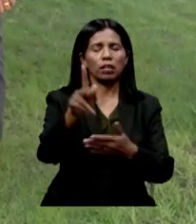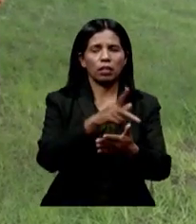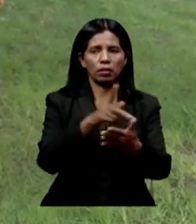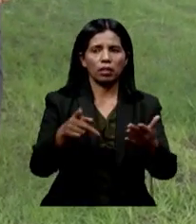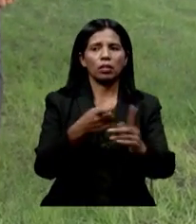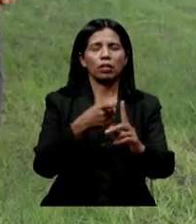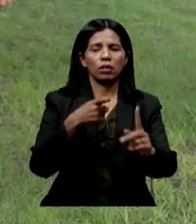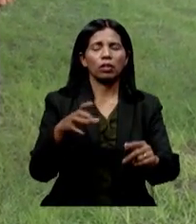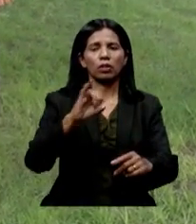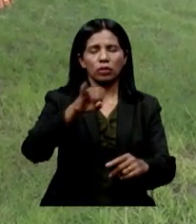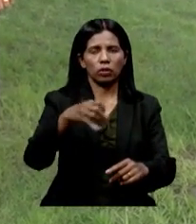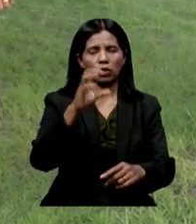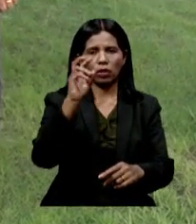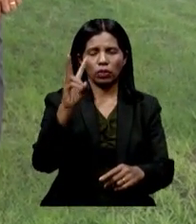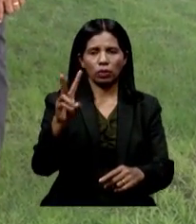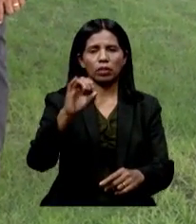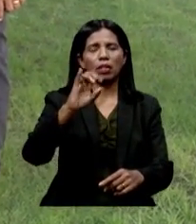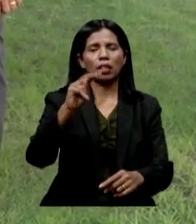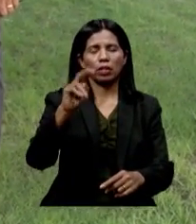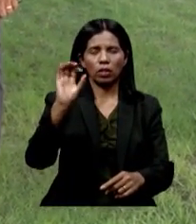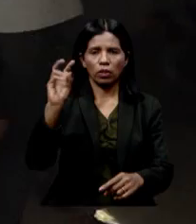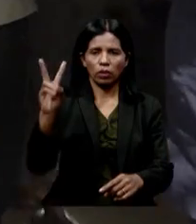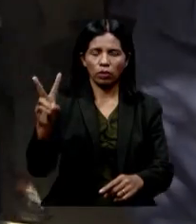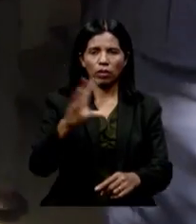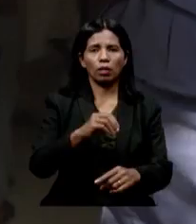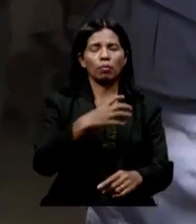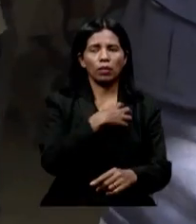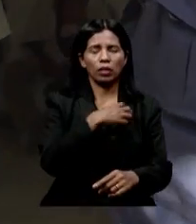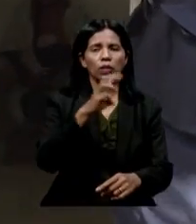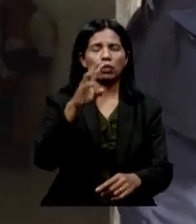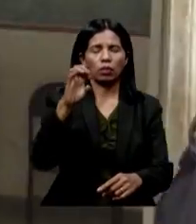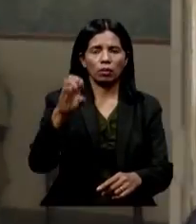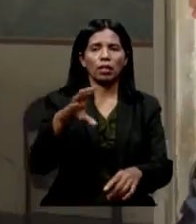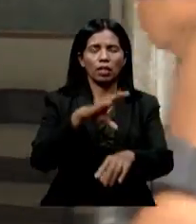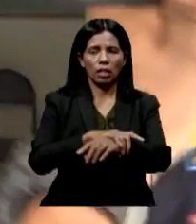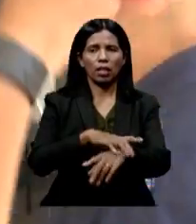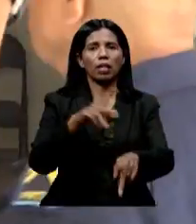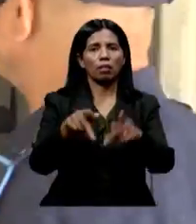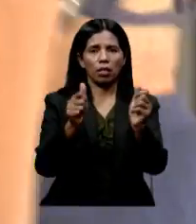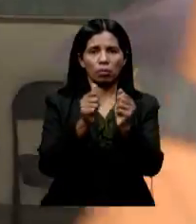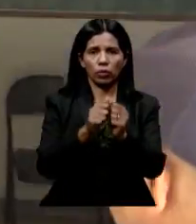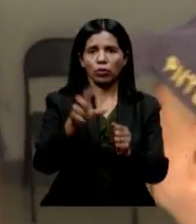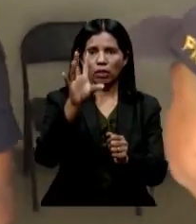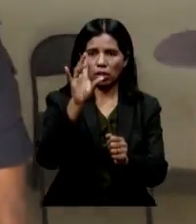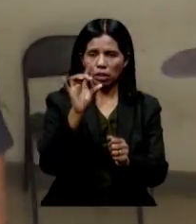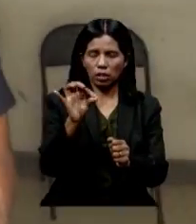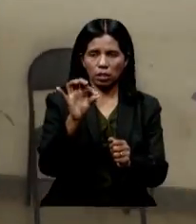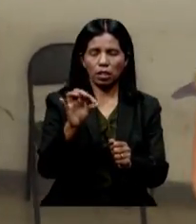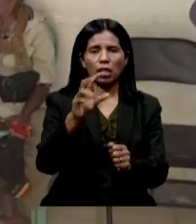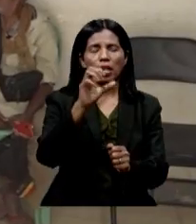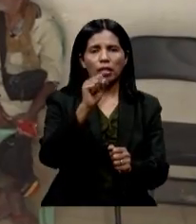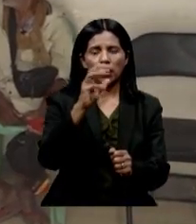composto por CJ2, N2, CIP, no Polícia Web, captura suspeito na INSIA, o inicial